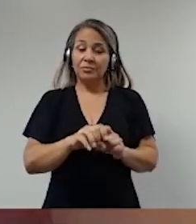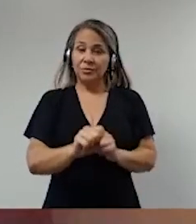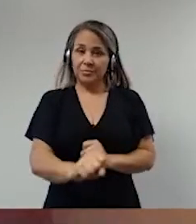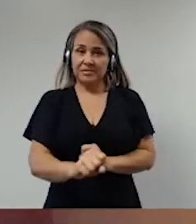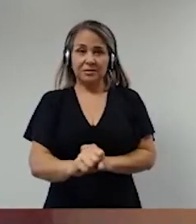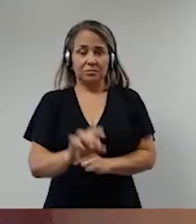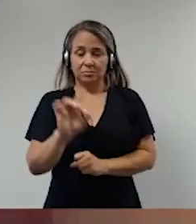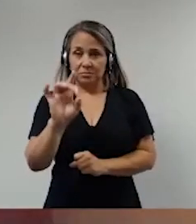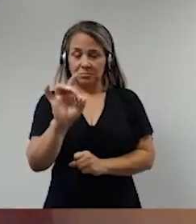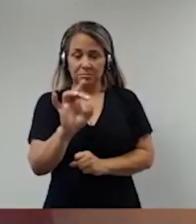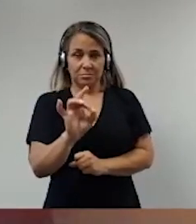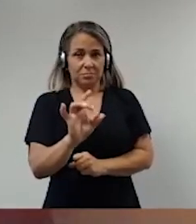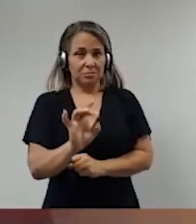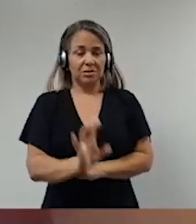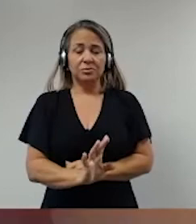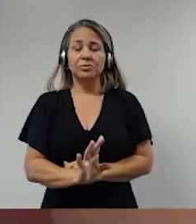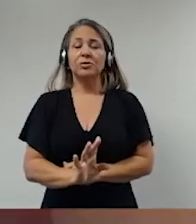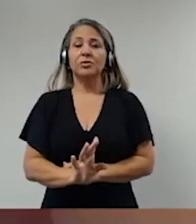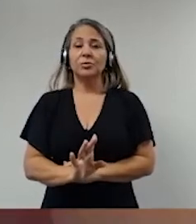falando apenas de